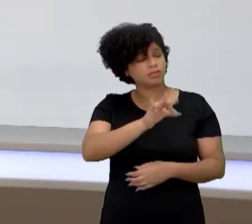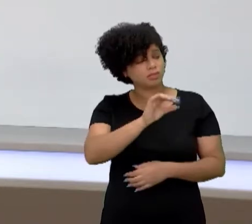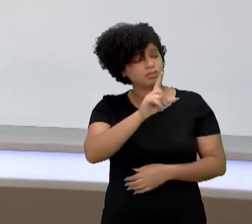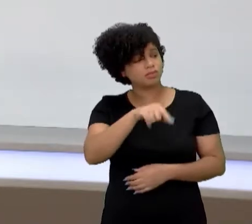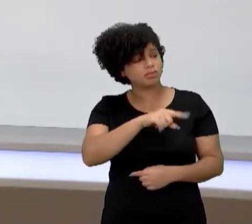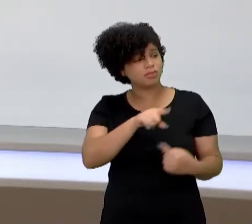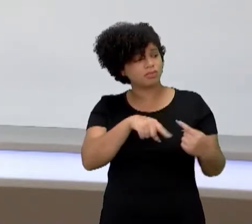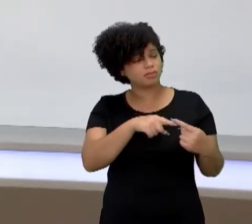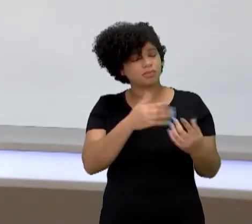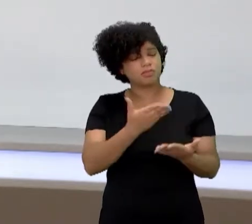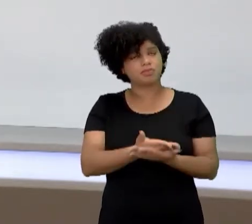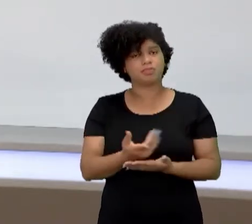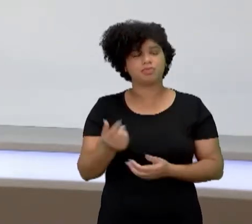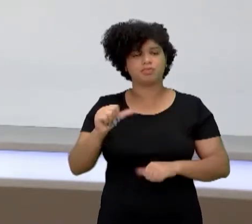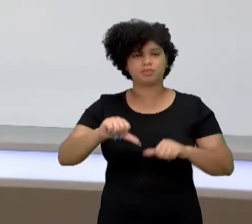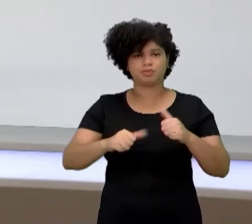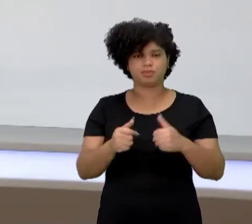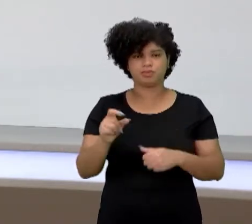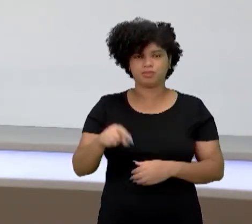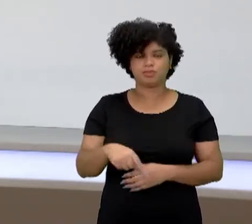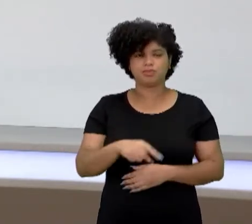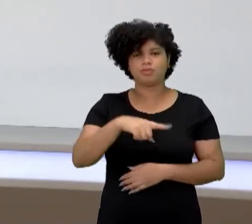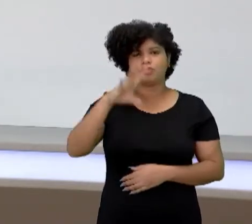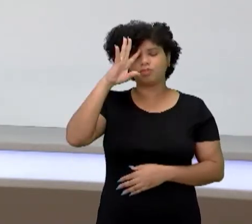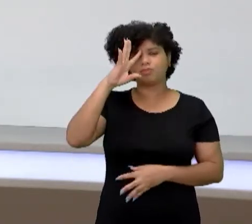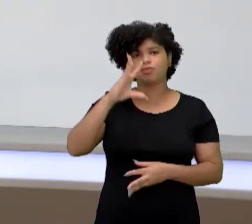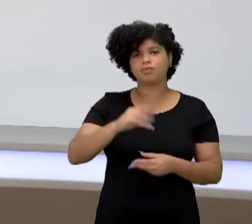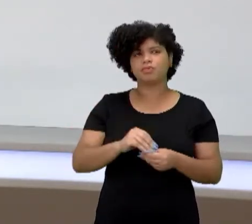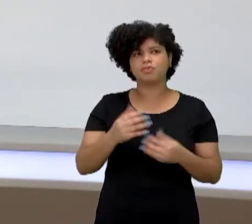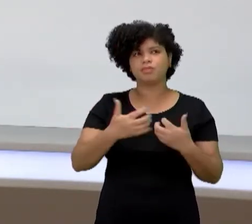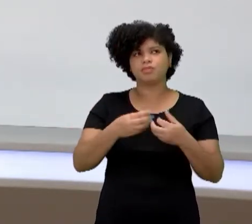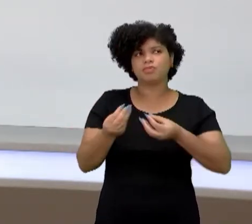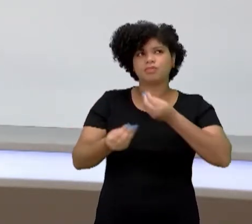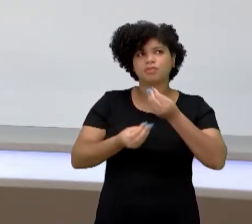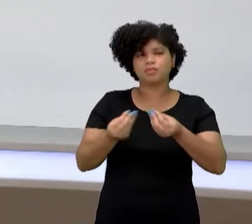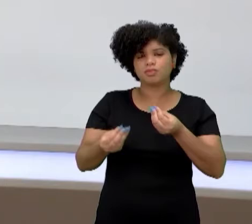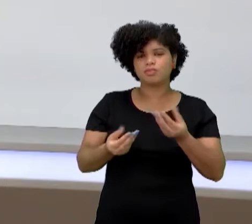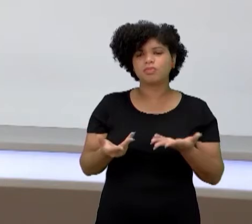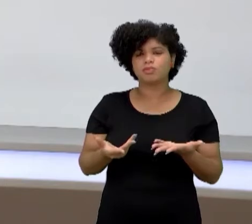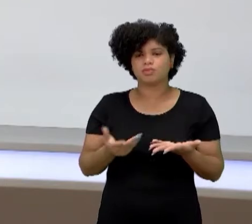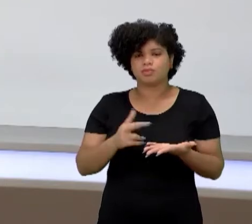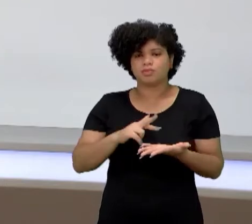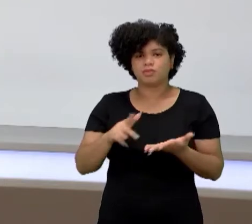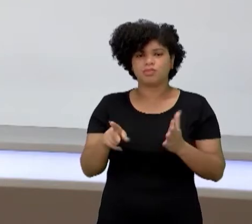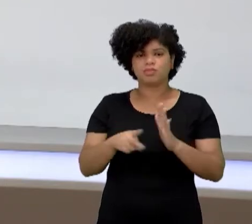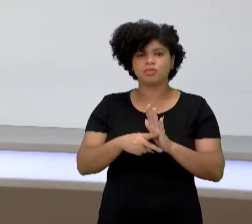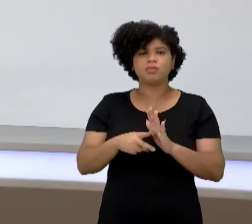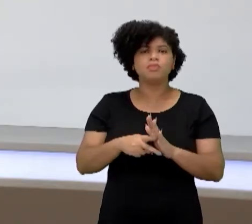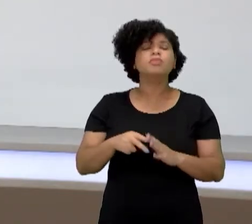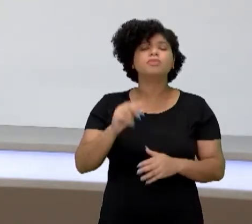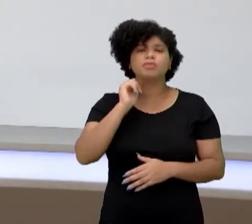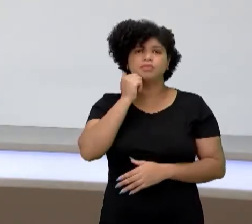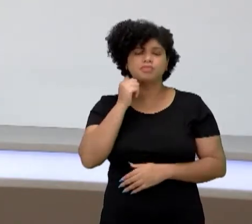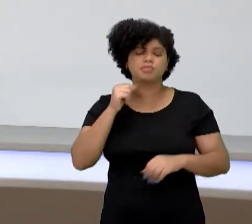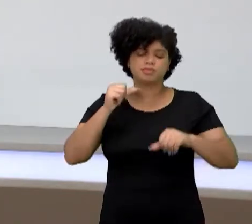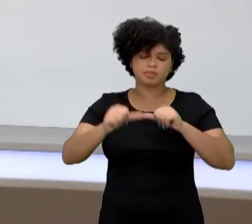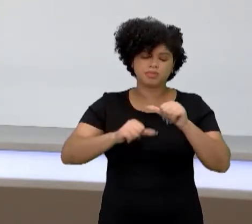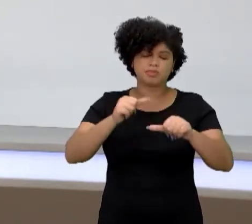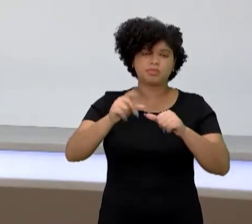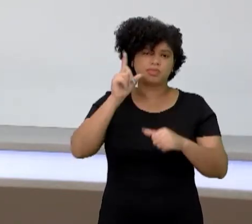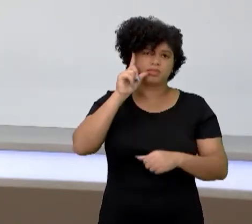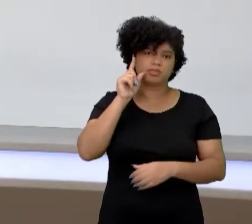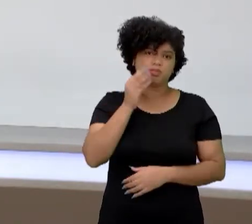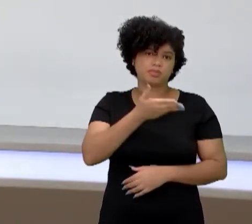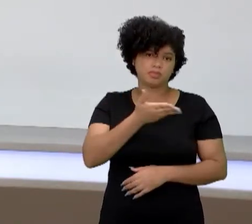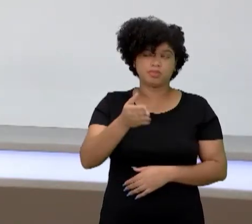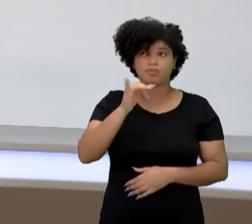de Química aqui para vocês é vocês entenderem os processos químicos e, a partir disso, modificar o cotidiano de vocês.